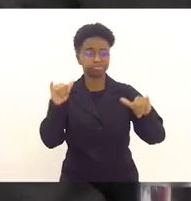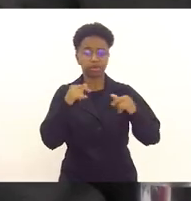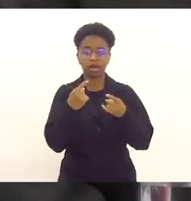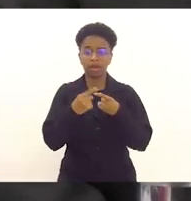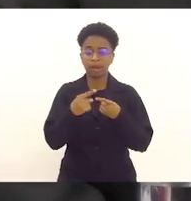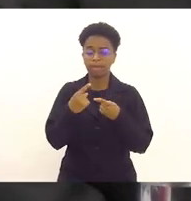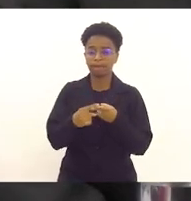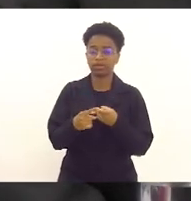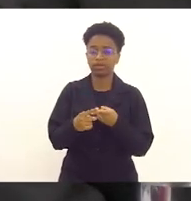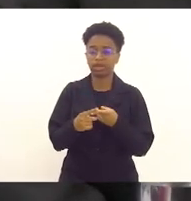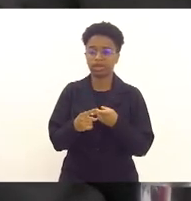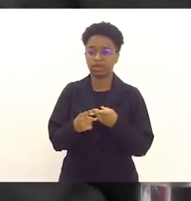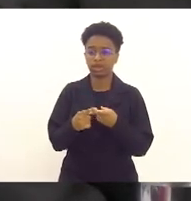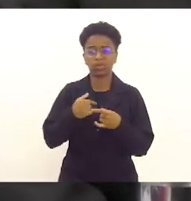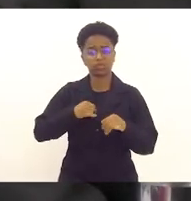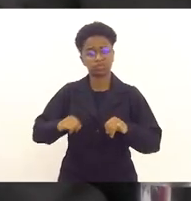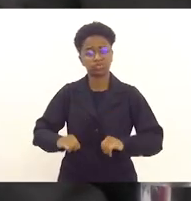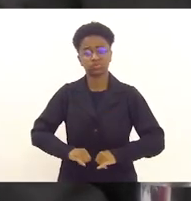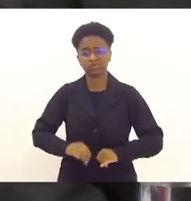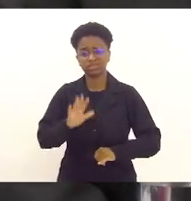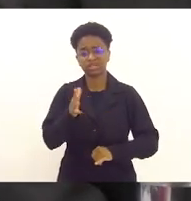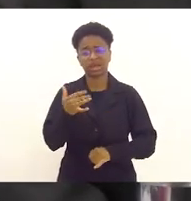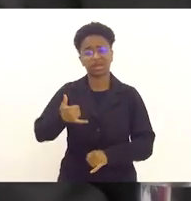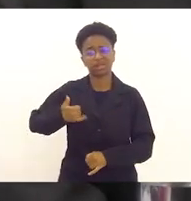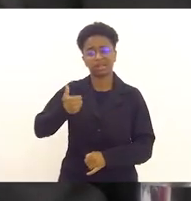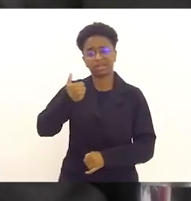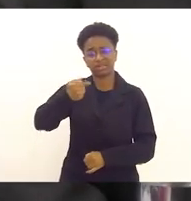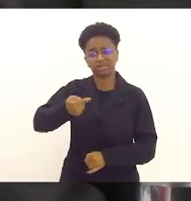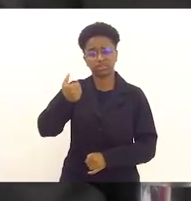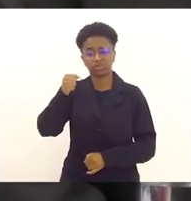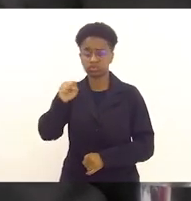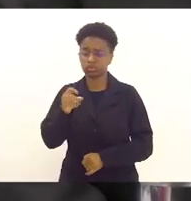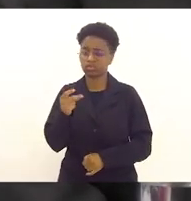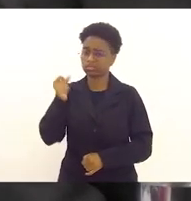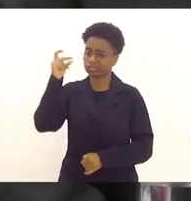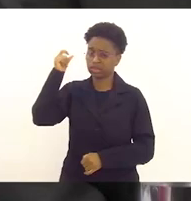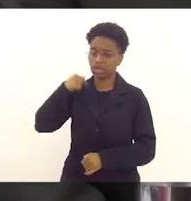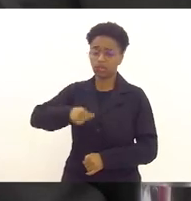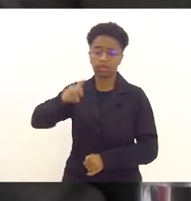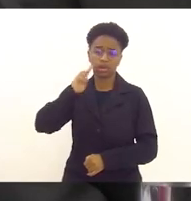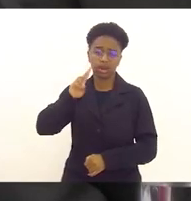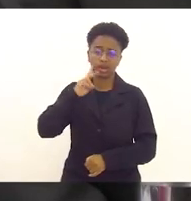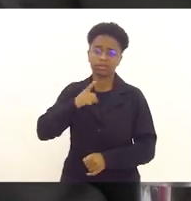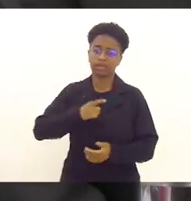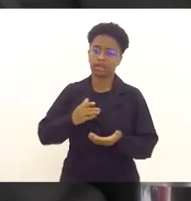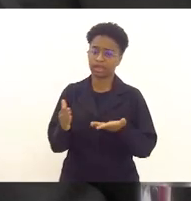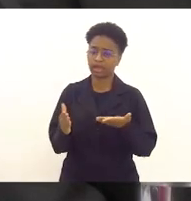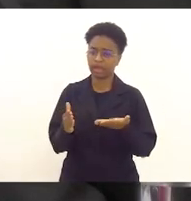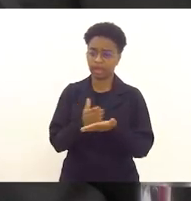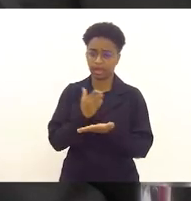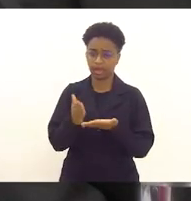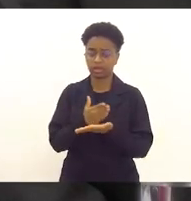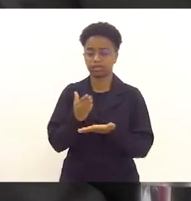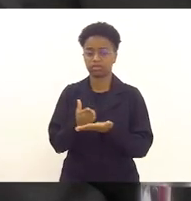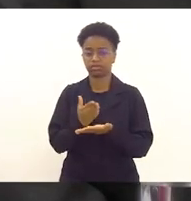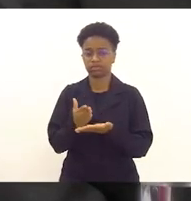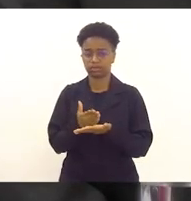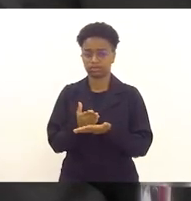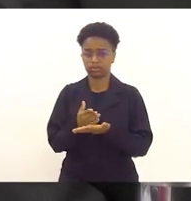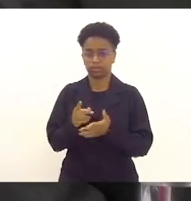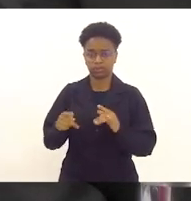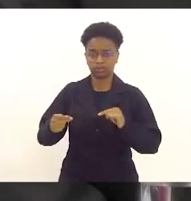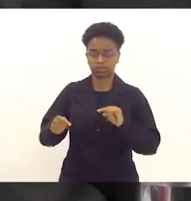era isso eu já sofria uns 17 18 anos eu me lembro com cadernos universitários e